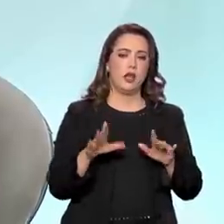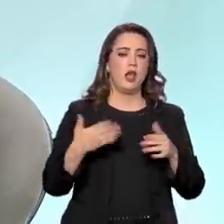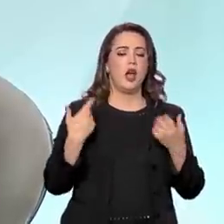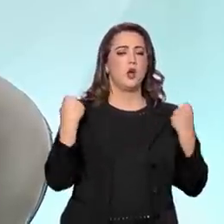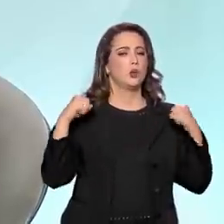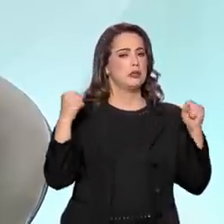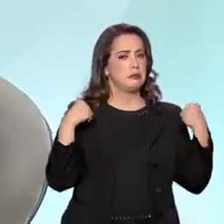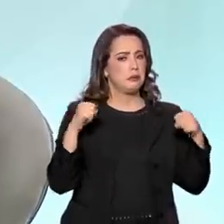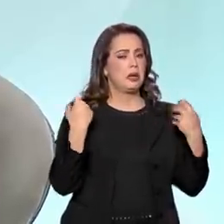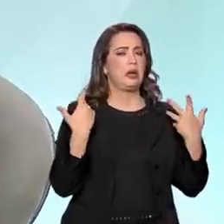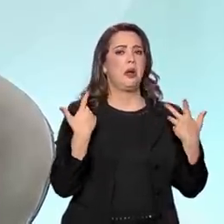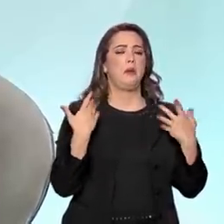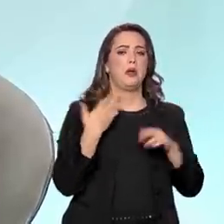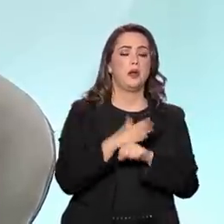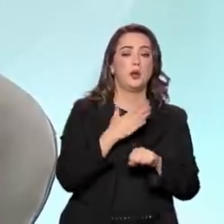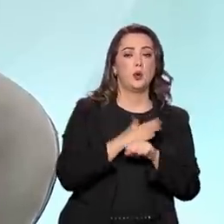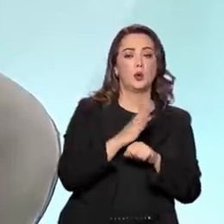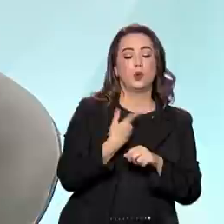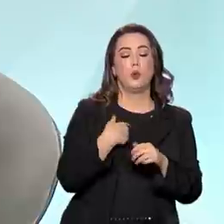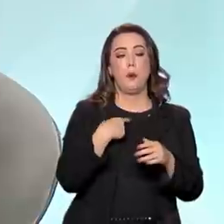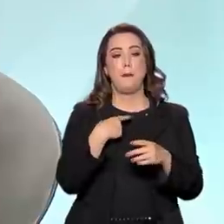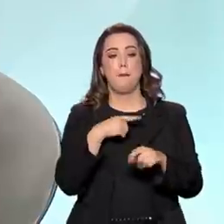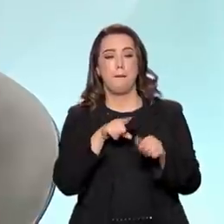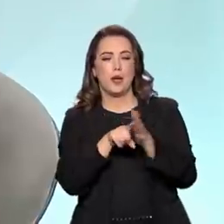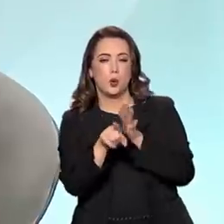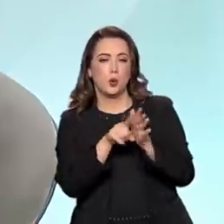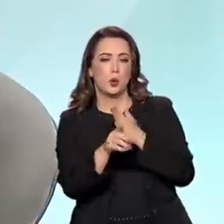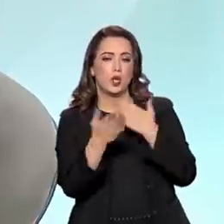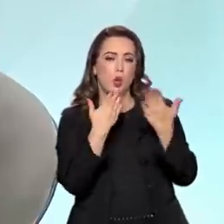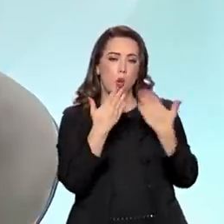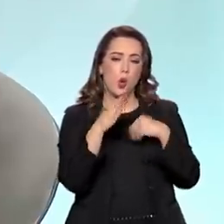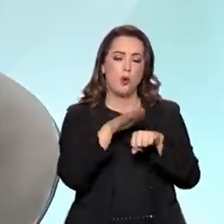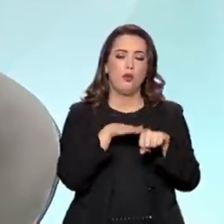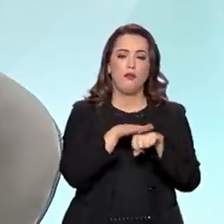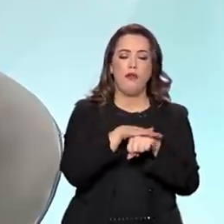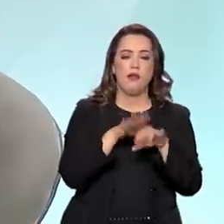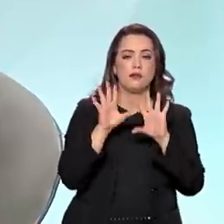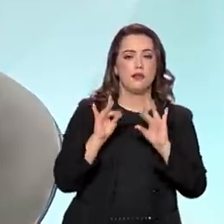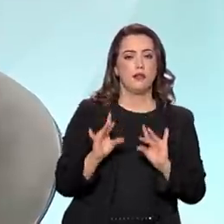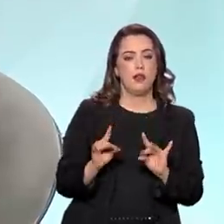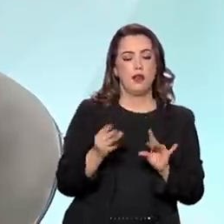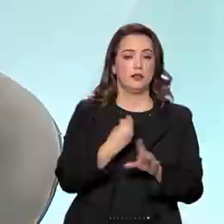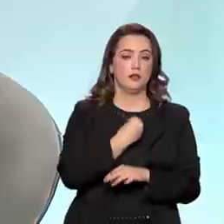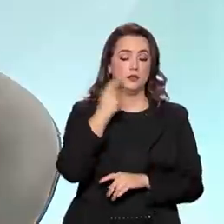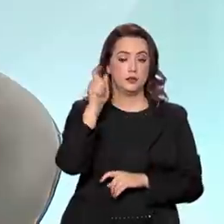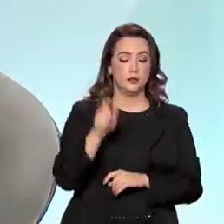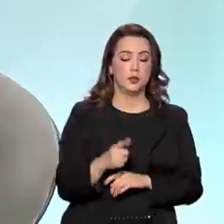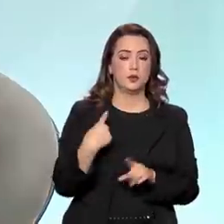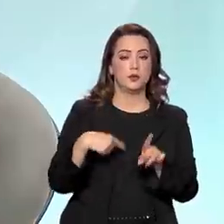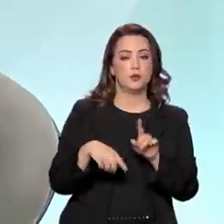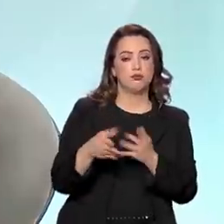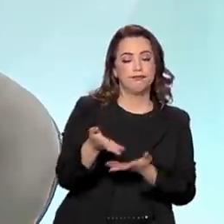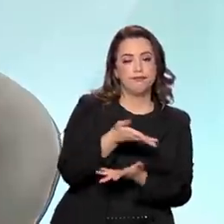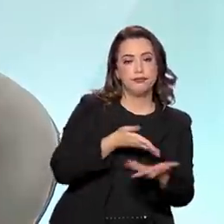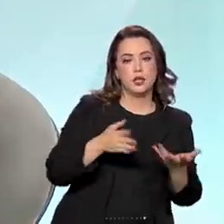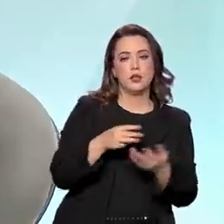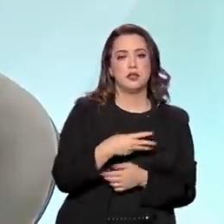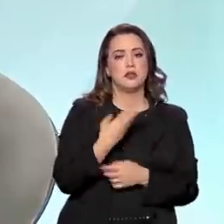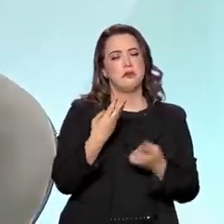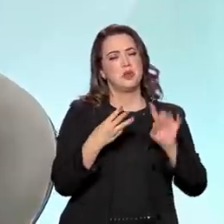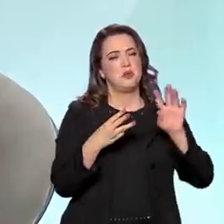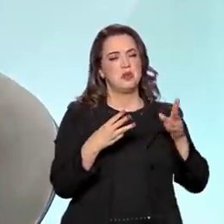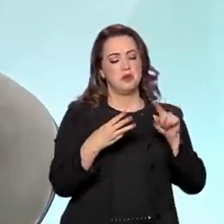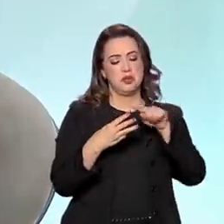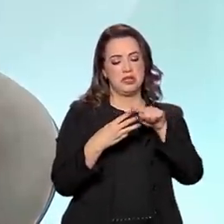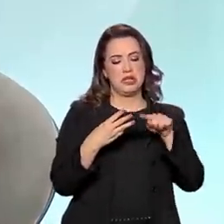física também de teste físico uma entrevista né uma conversa né mais detalhada e desses aí cada cada